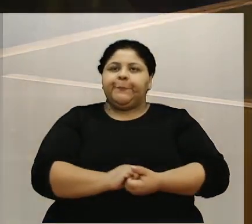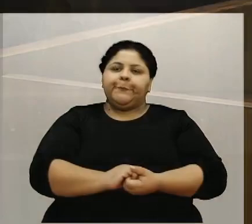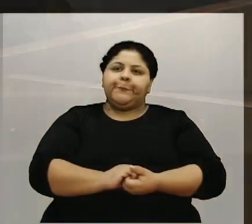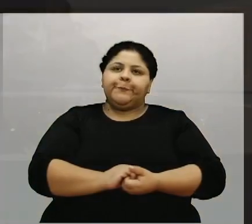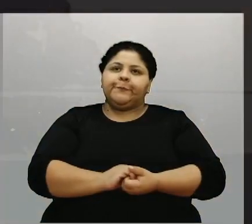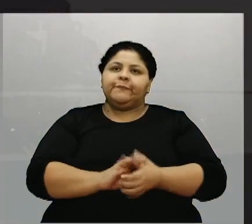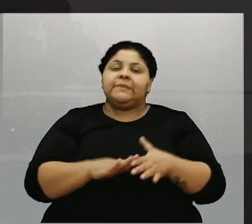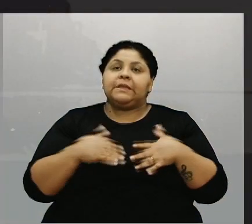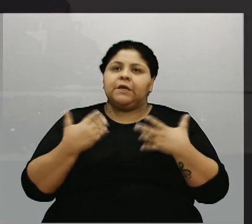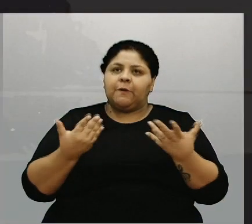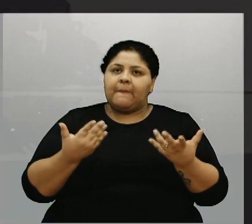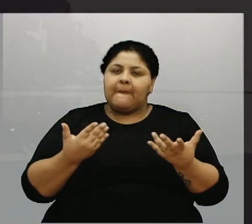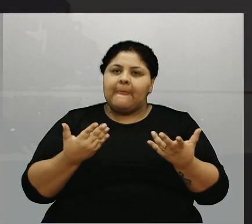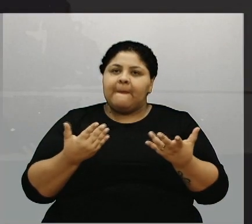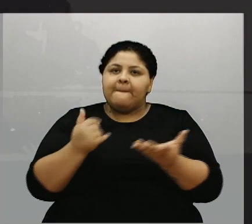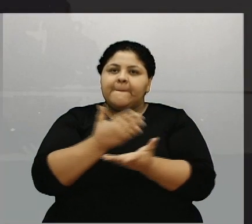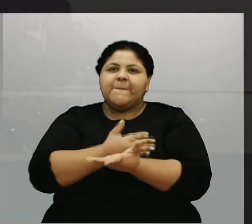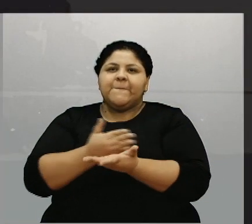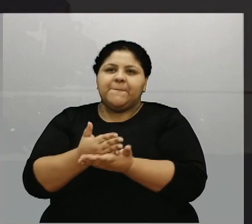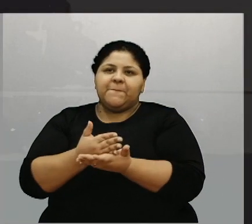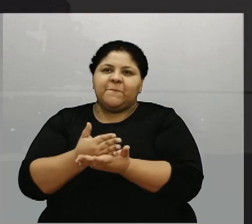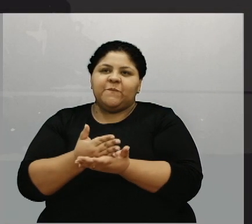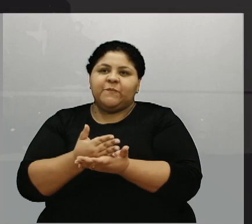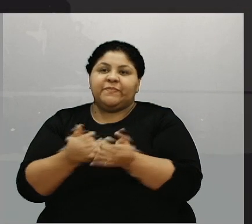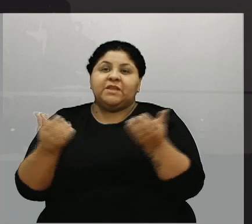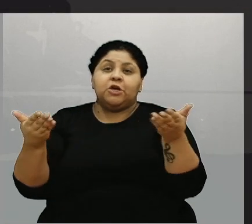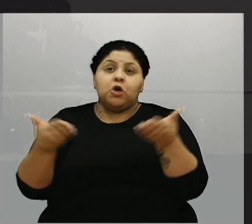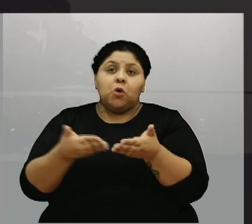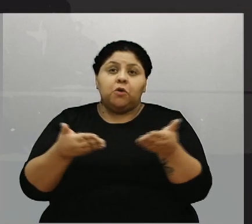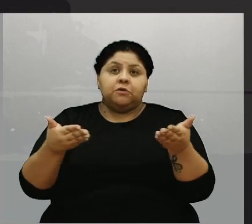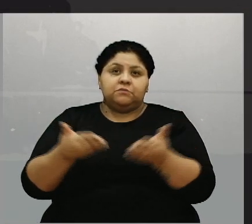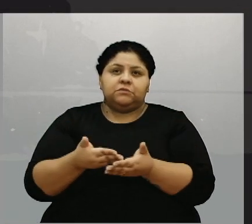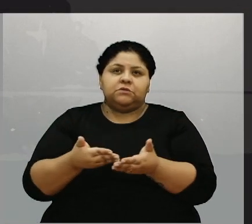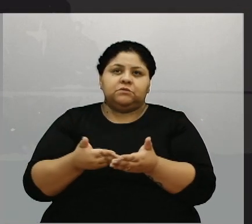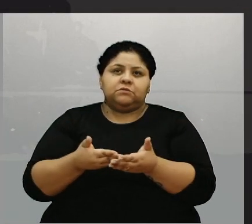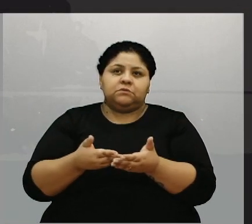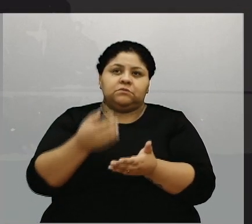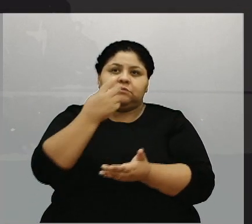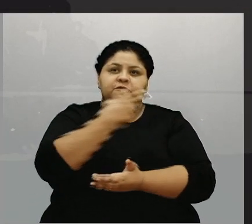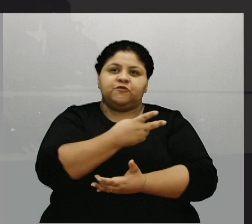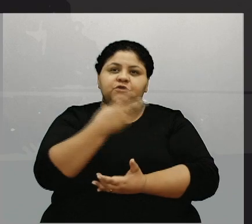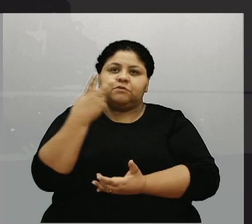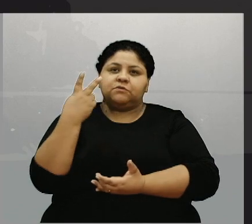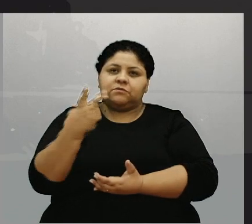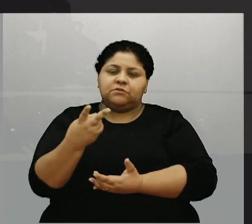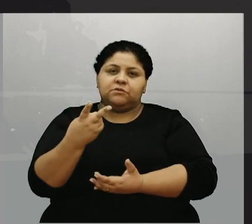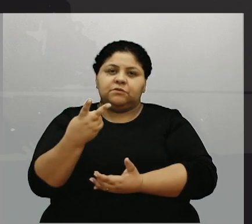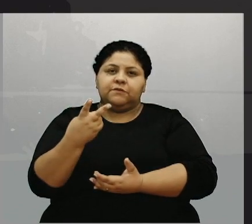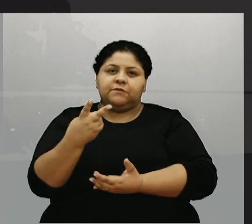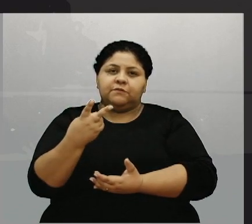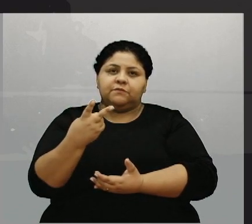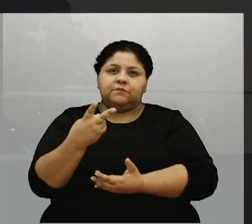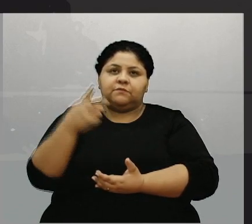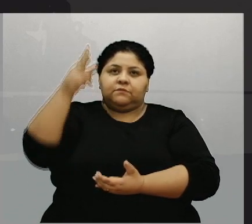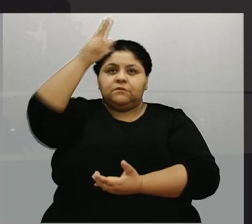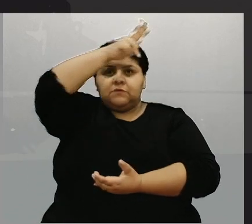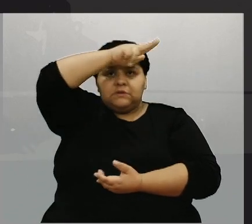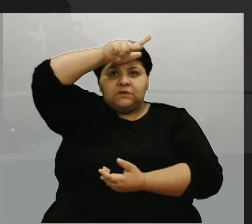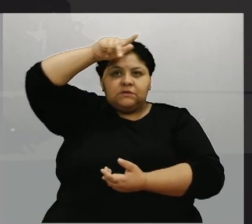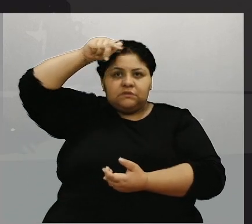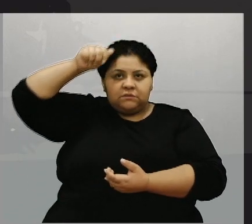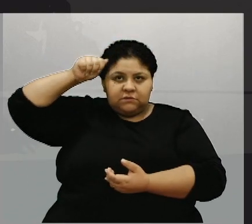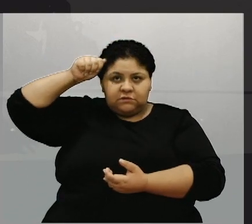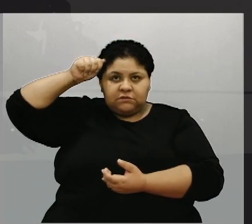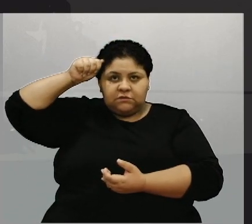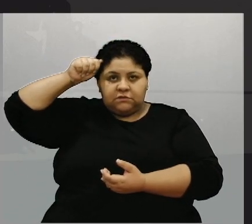Então, a partir de hoje, né, dia 22, as prefeituras, né, hoje